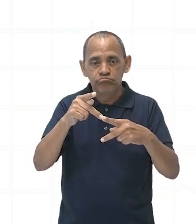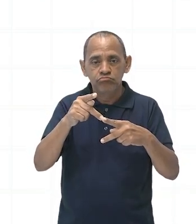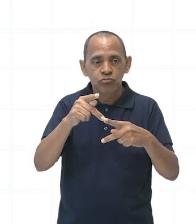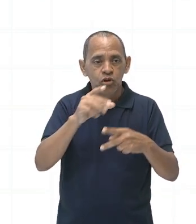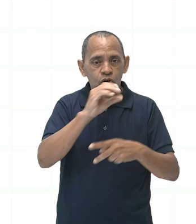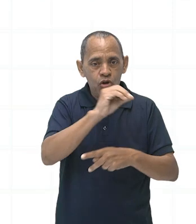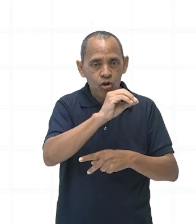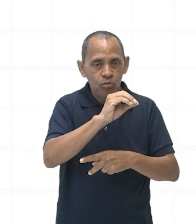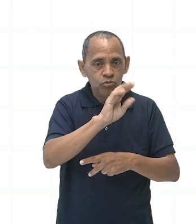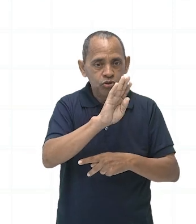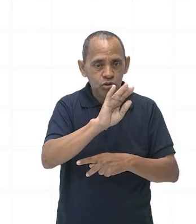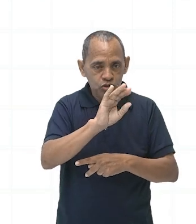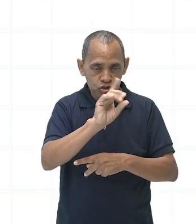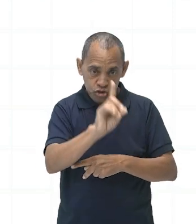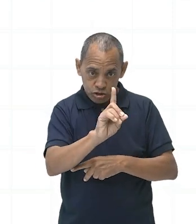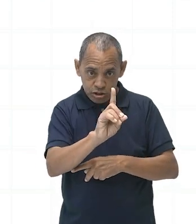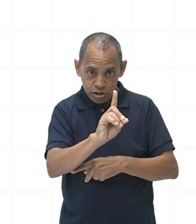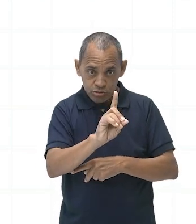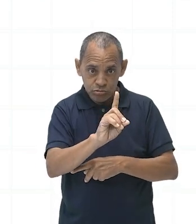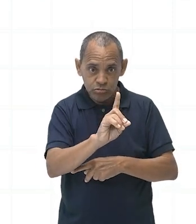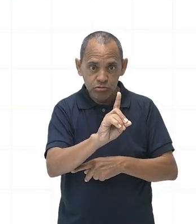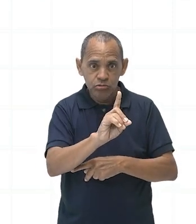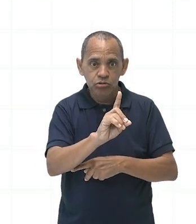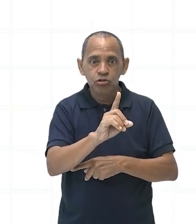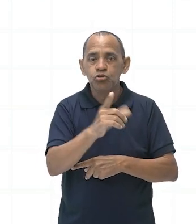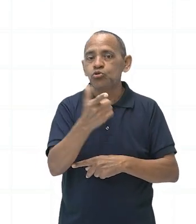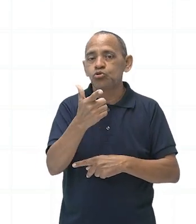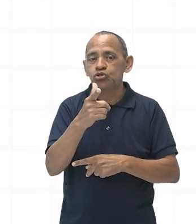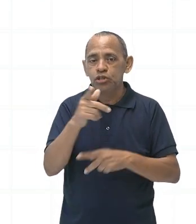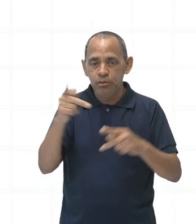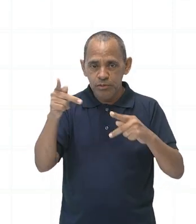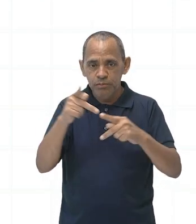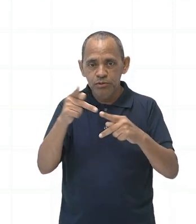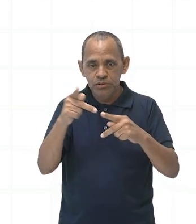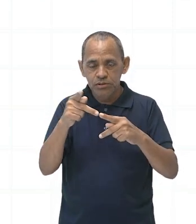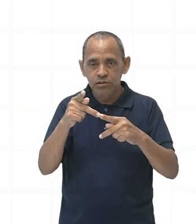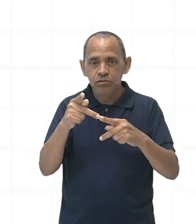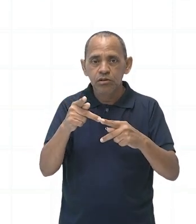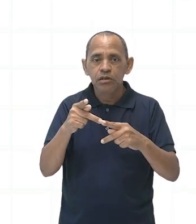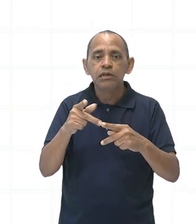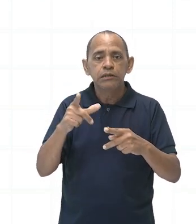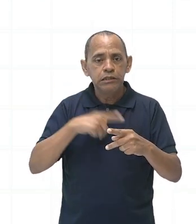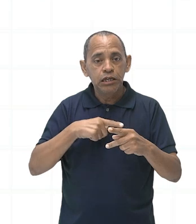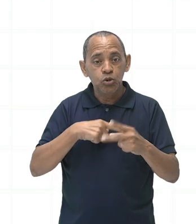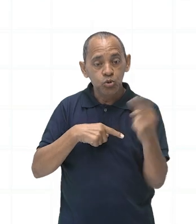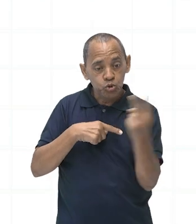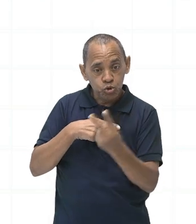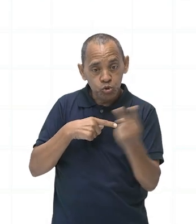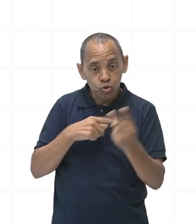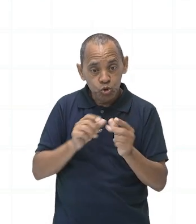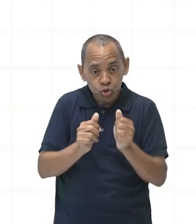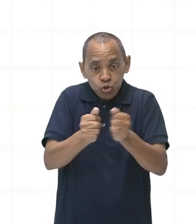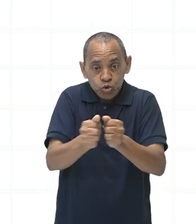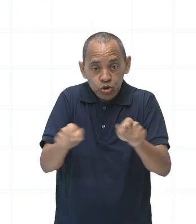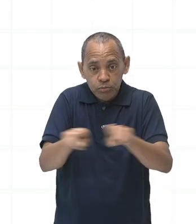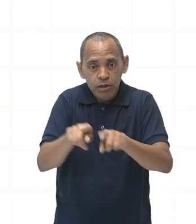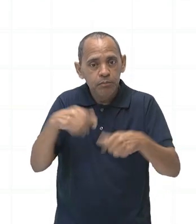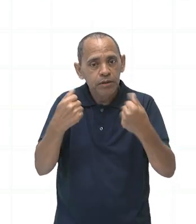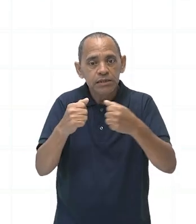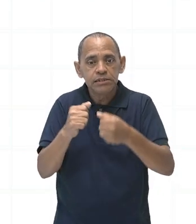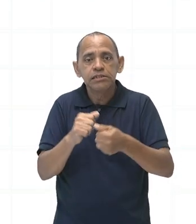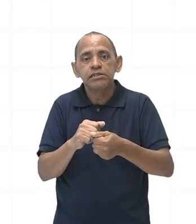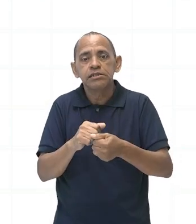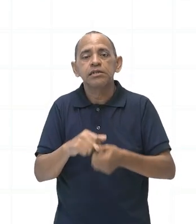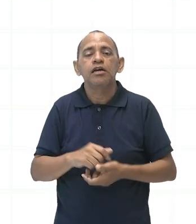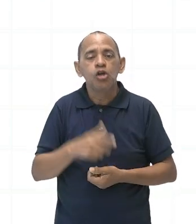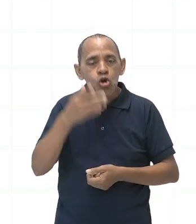ter lá um complemento sem preposição, ou seja, um objeto indireto. Vai ter as duas coisas ali e a gente precisa saber